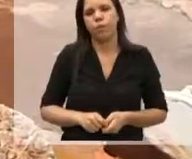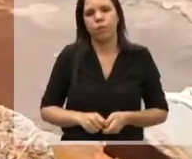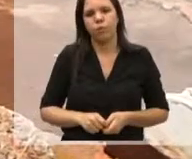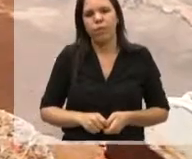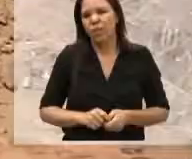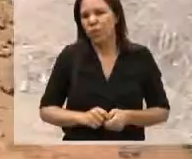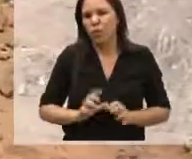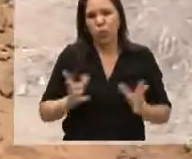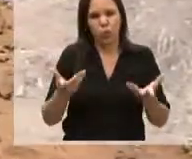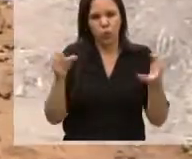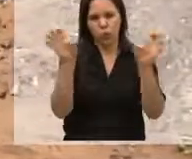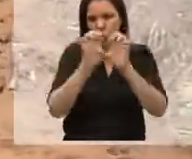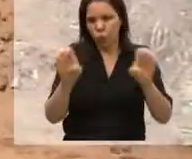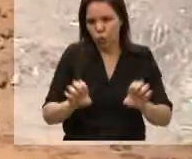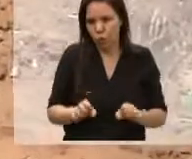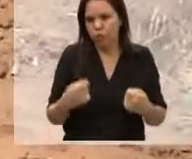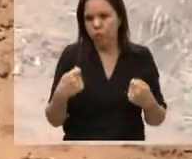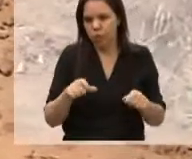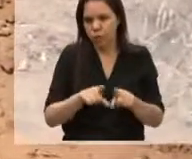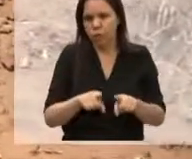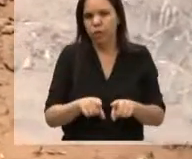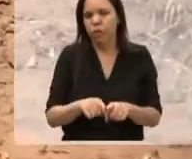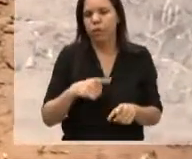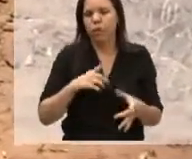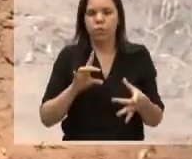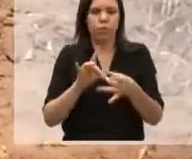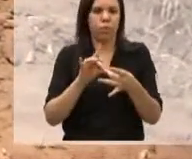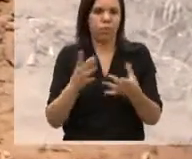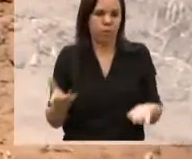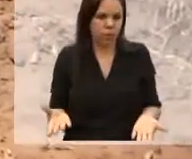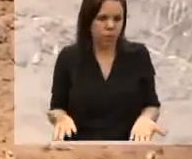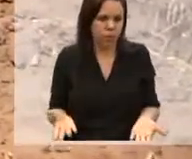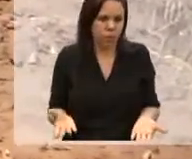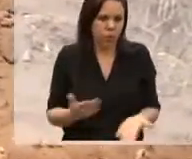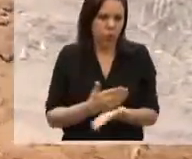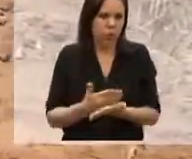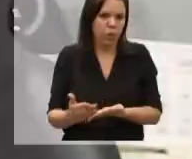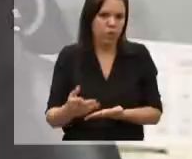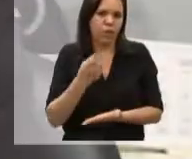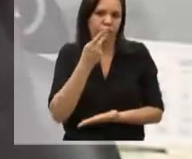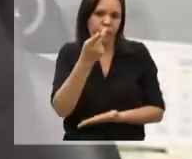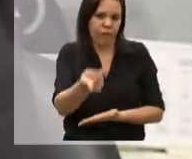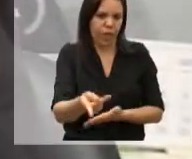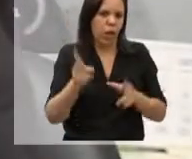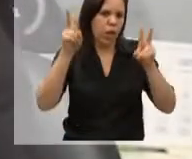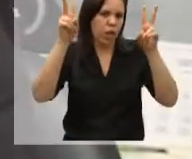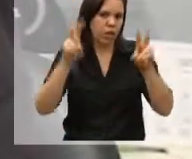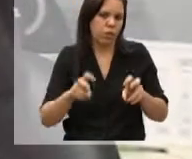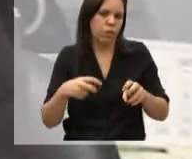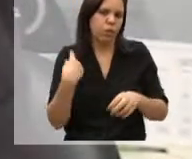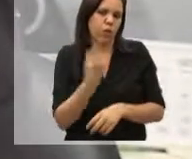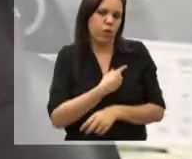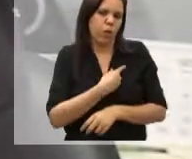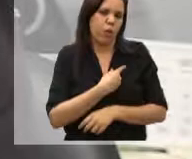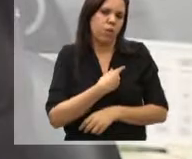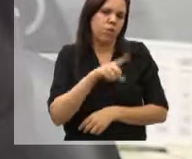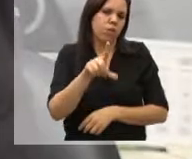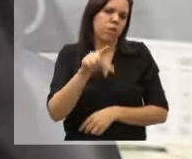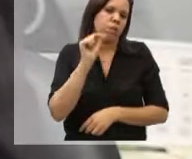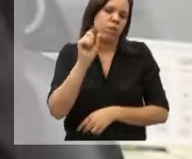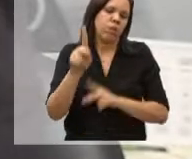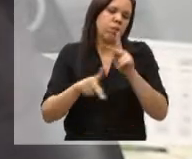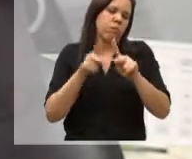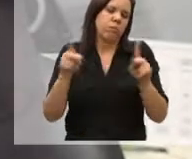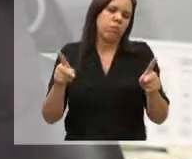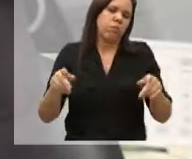Saneamento básico. Eu vejo que uma coisa está ligada à outra. Agora, quando eu comecei a falar sobre a nossa preferência pelas pessoas